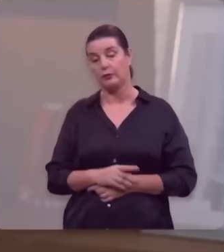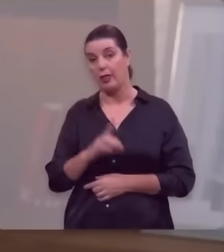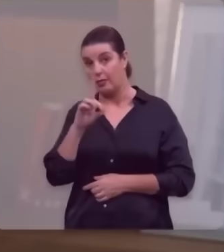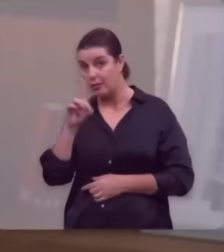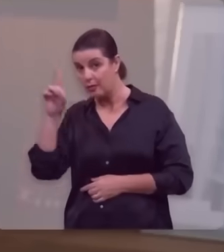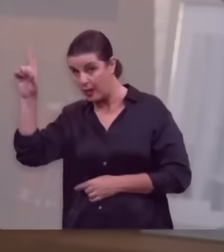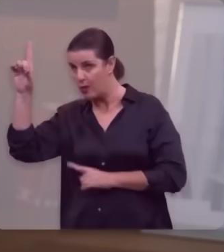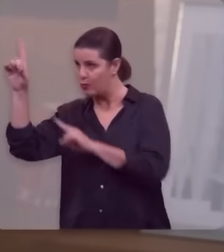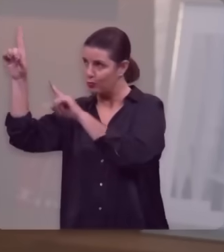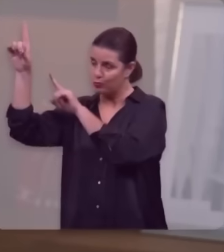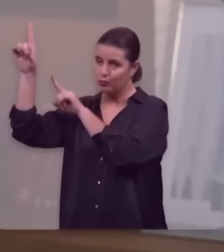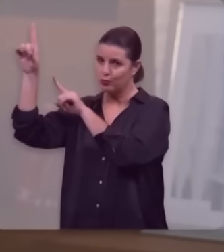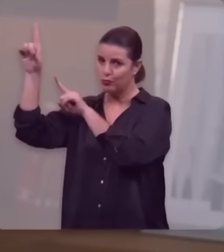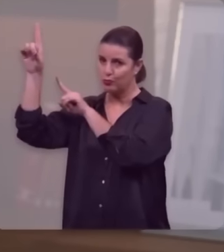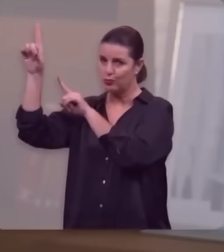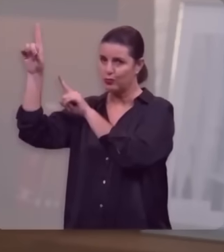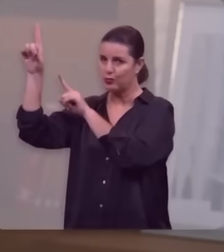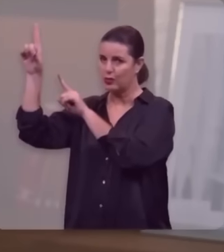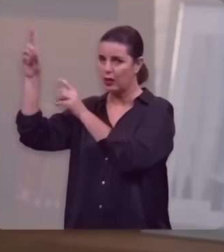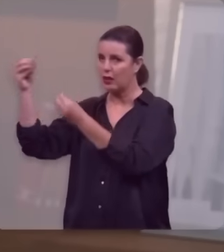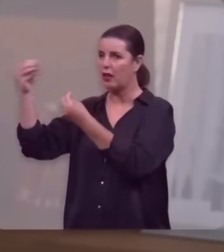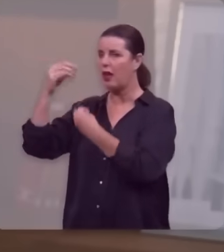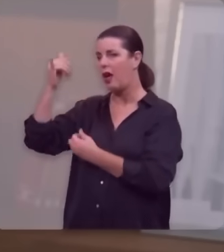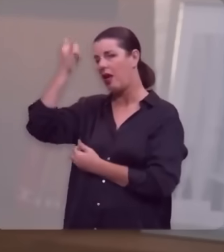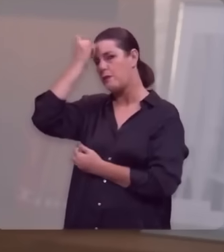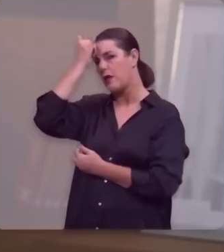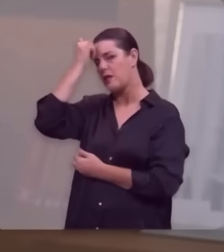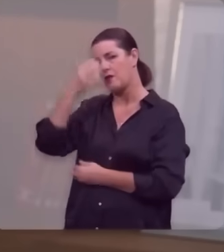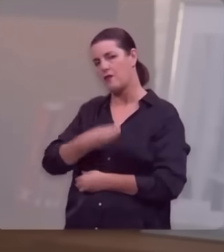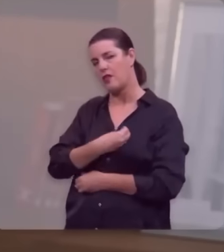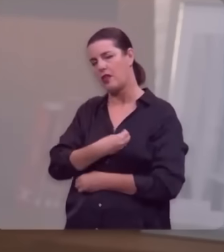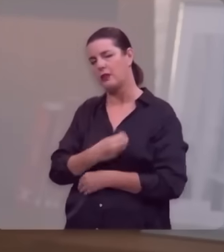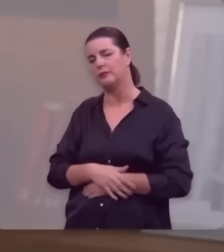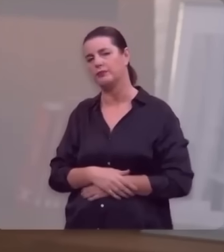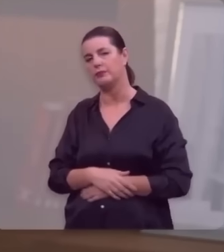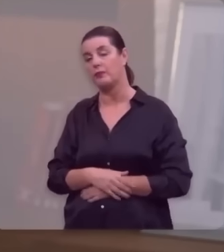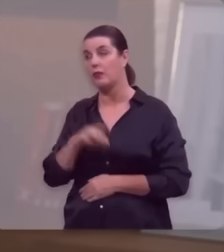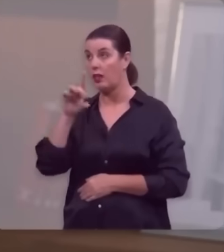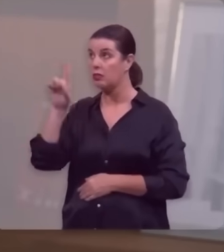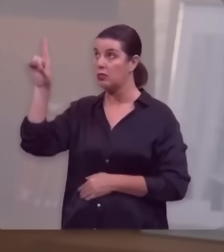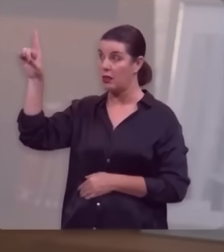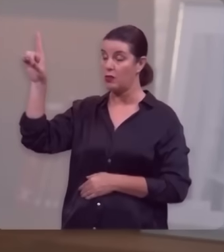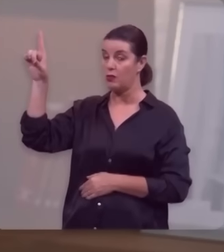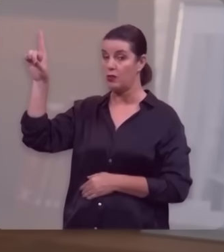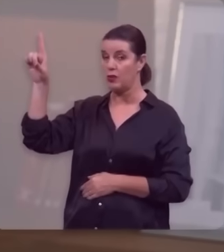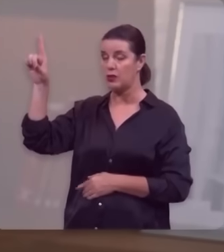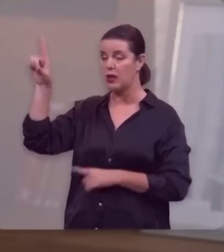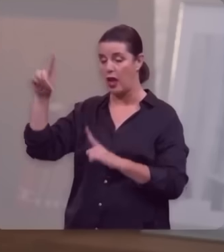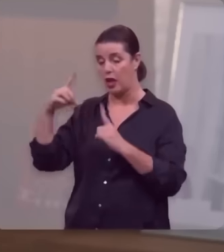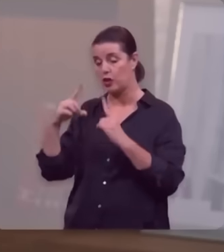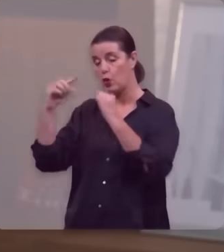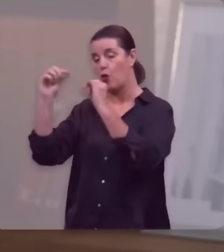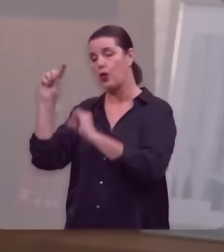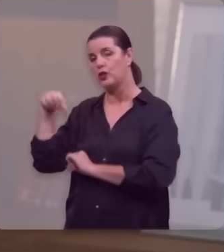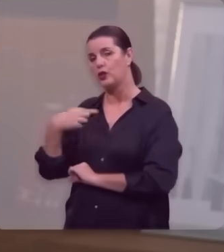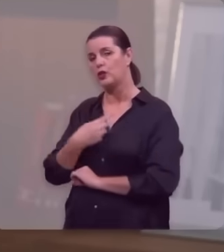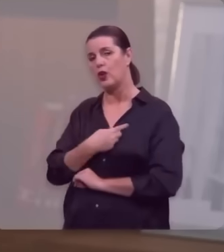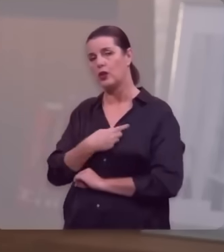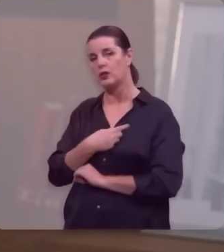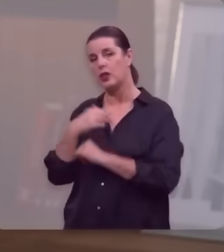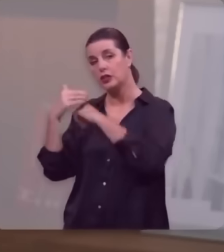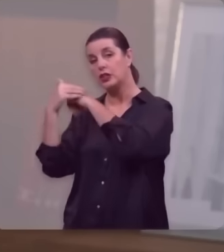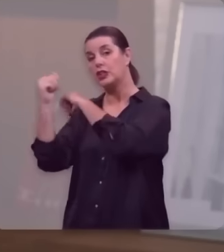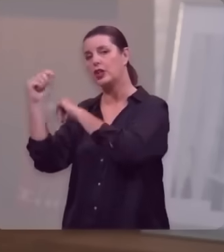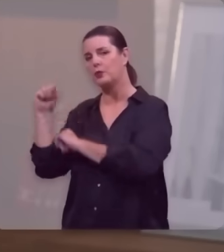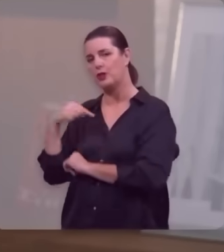Deus quem nos dá arrependimento pra vida é Deus quem nos escolhe quem nos